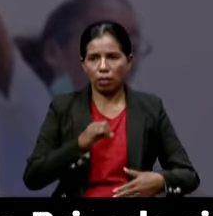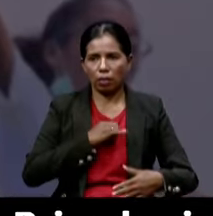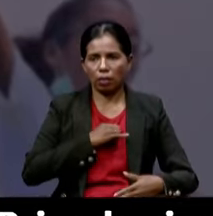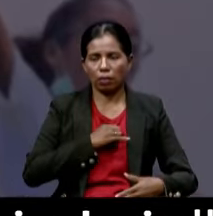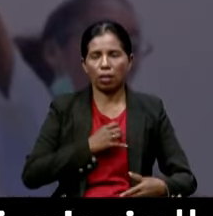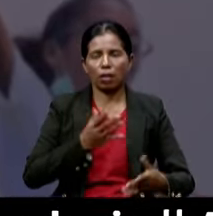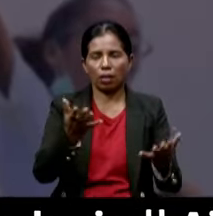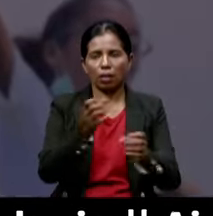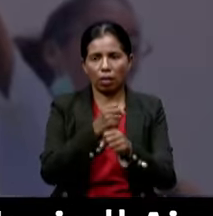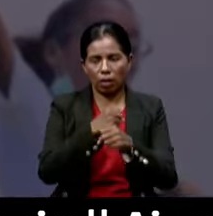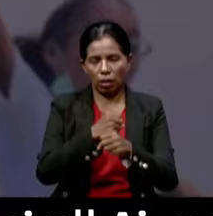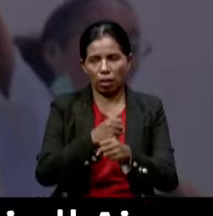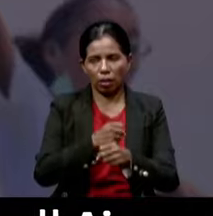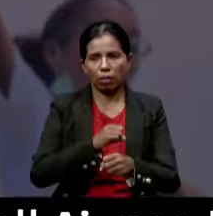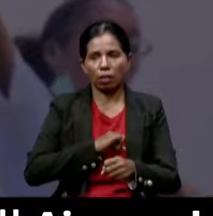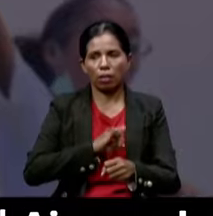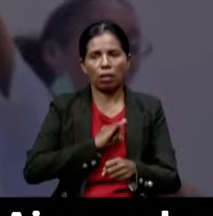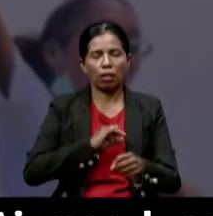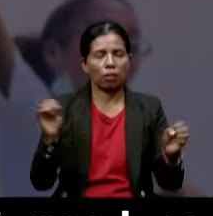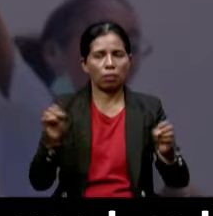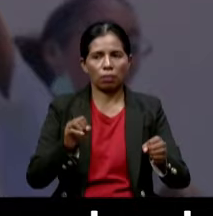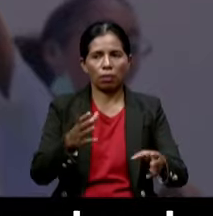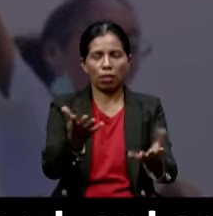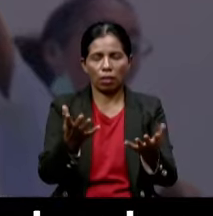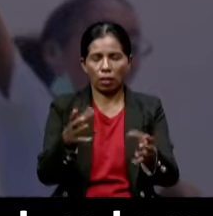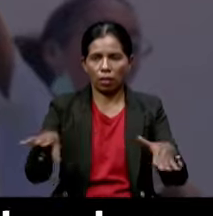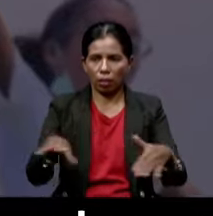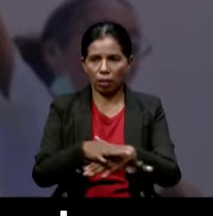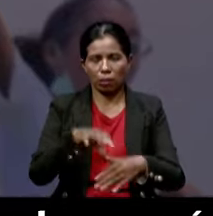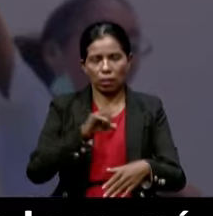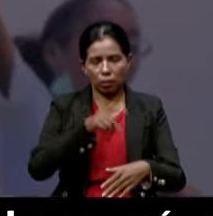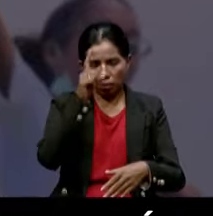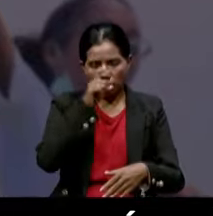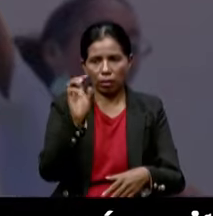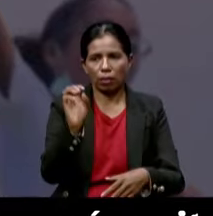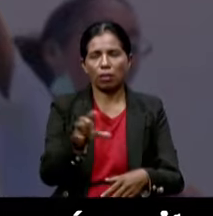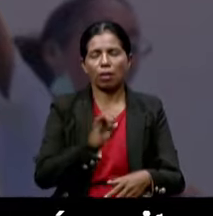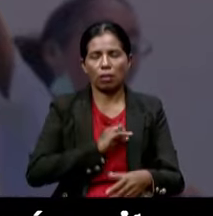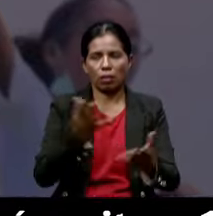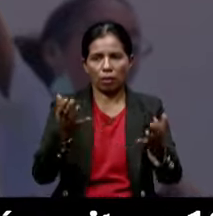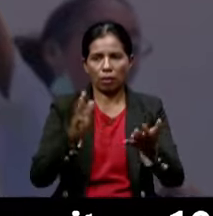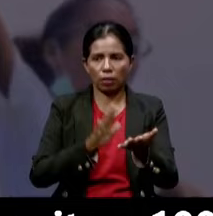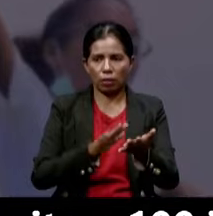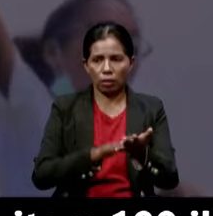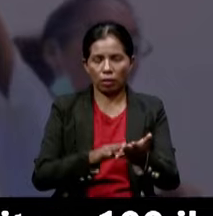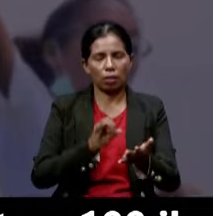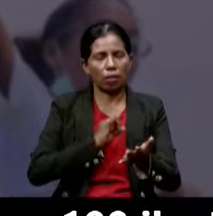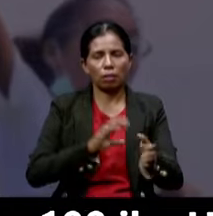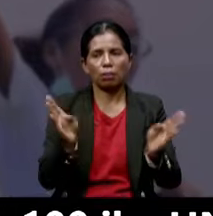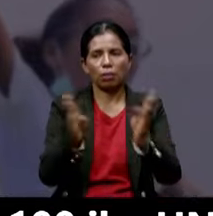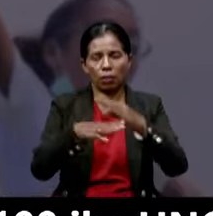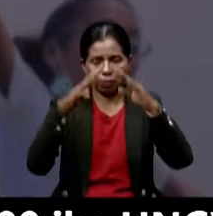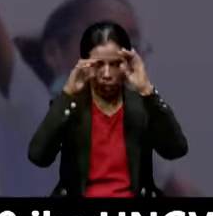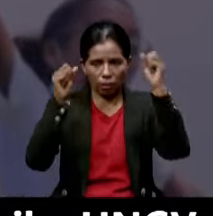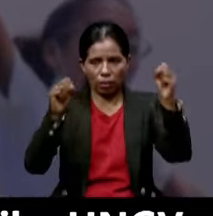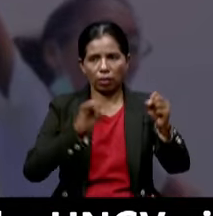tinangira hau tete bahu ni nama dia hau la koi kabe de posisi hau tinang ronu hau kara tu skola tambah hau kara sai presidenti hau kara